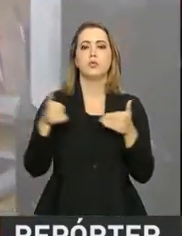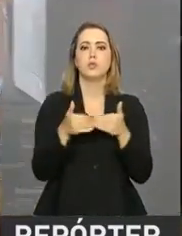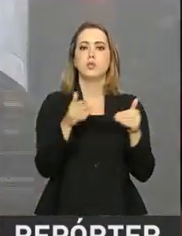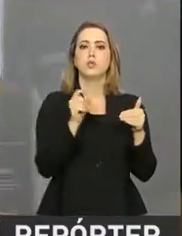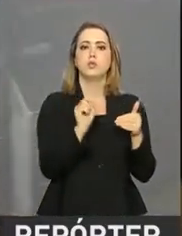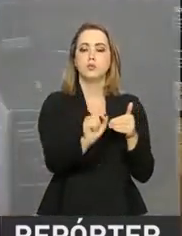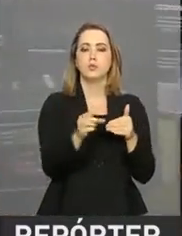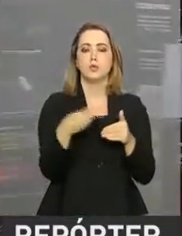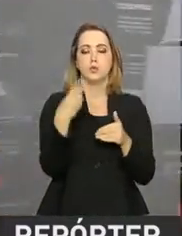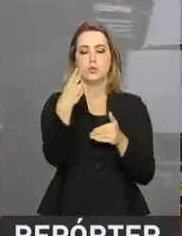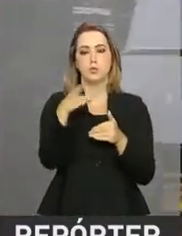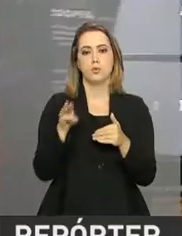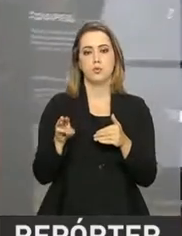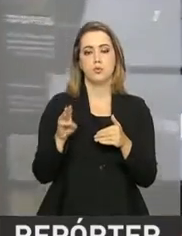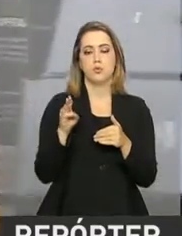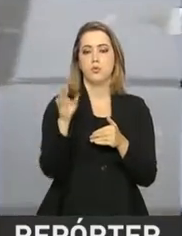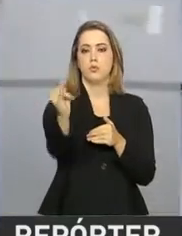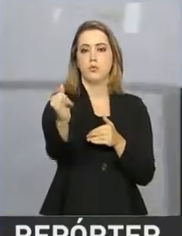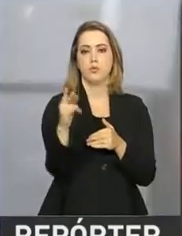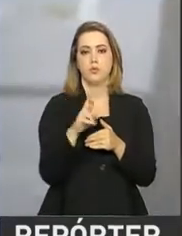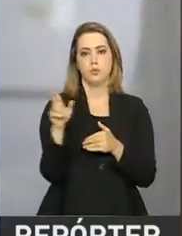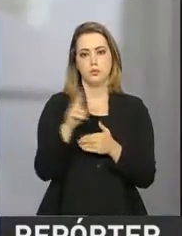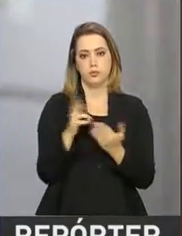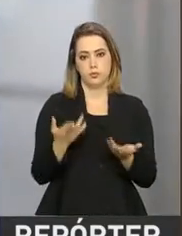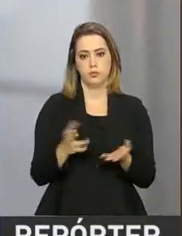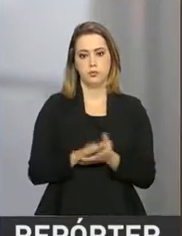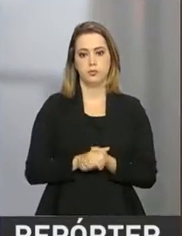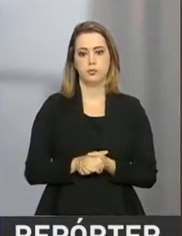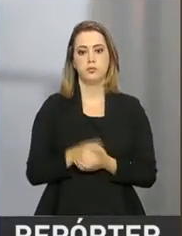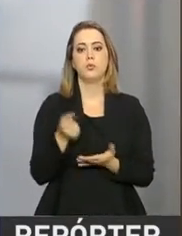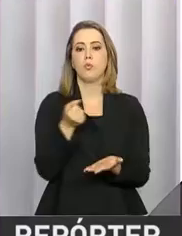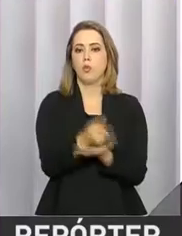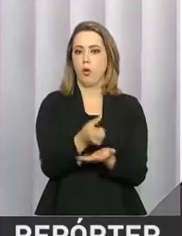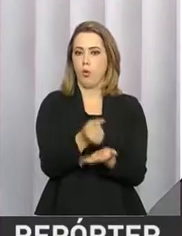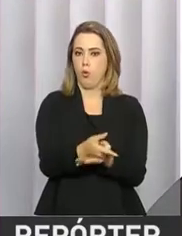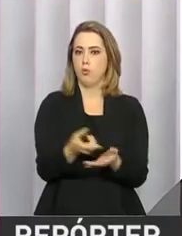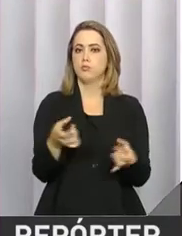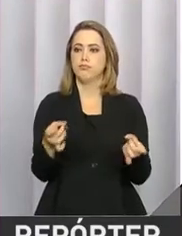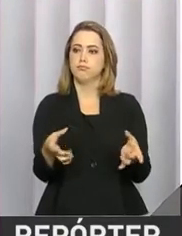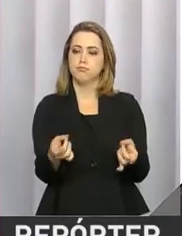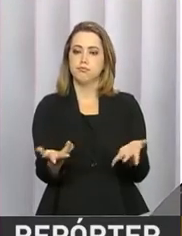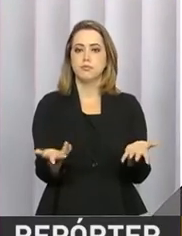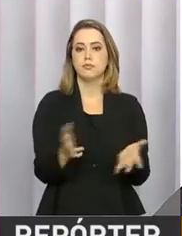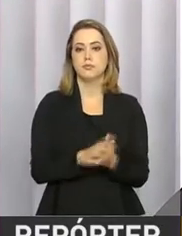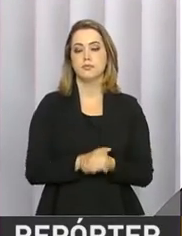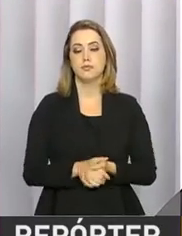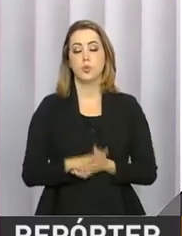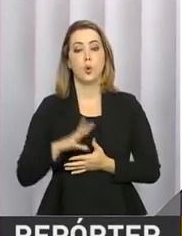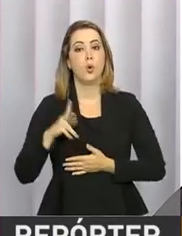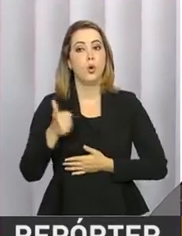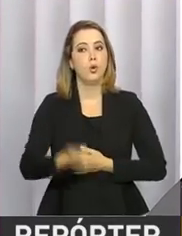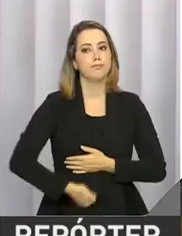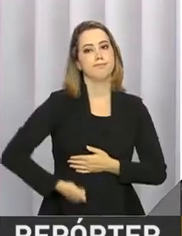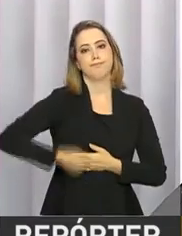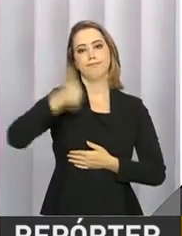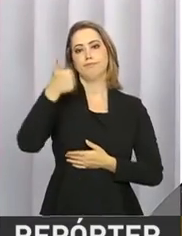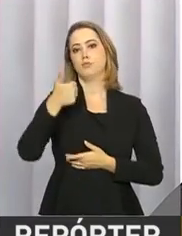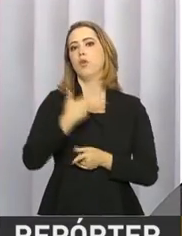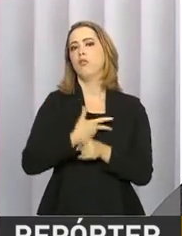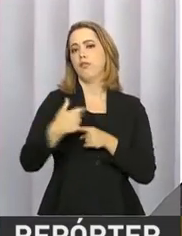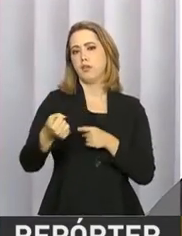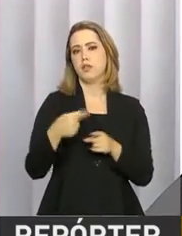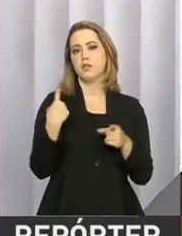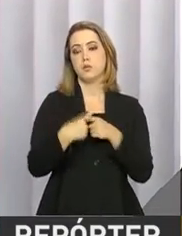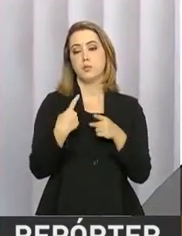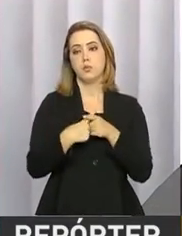de 2 bilhões e 700 milhões de reais em compras todos ganham porque o produto e chega de uma maneira